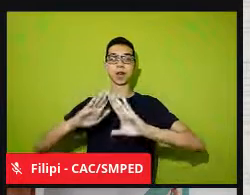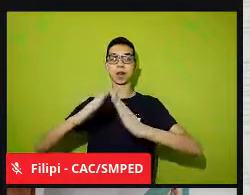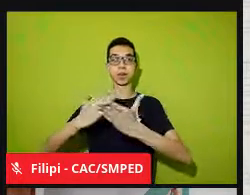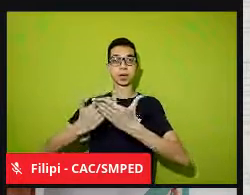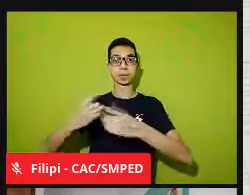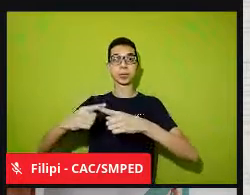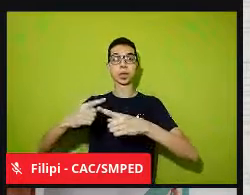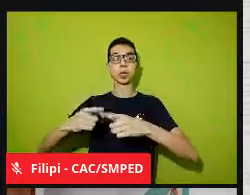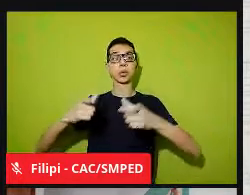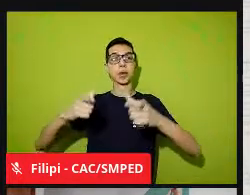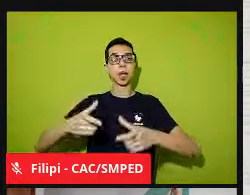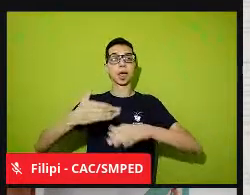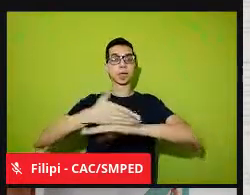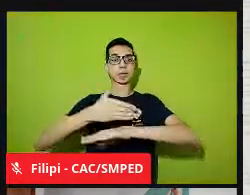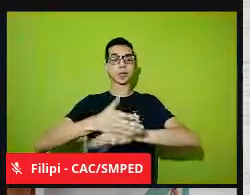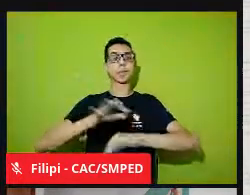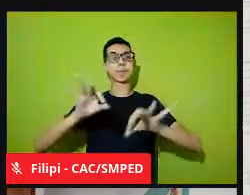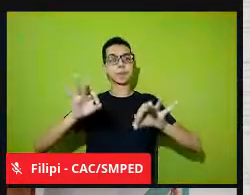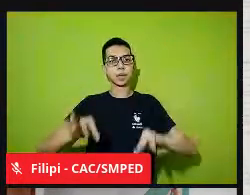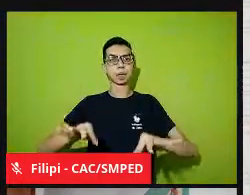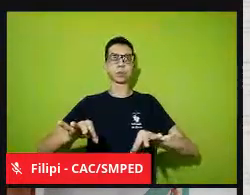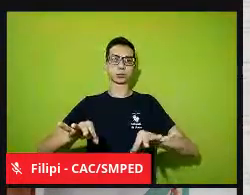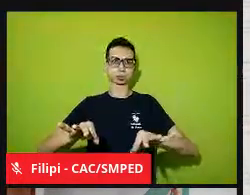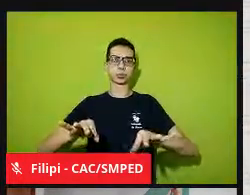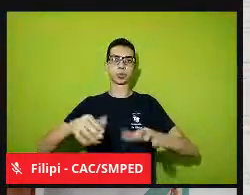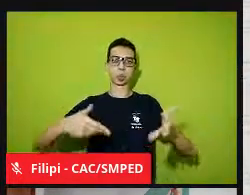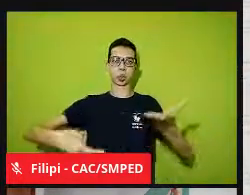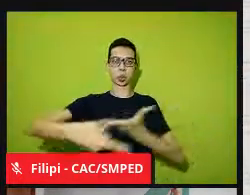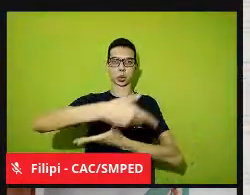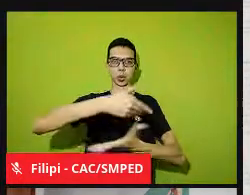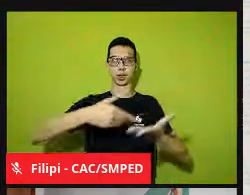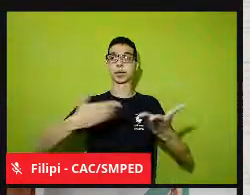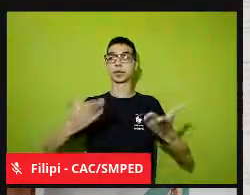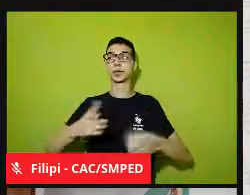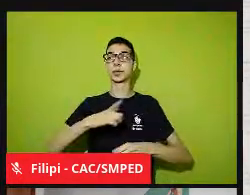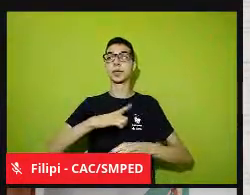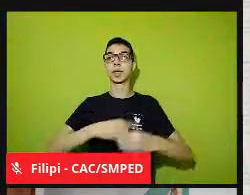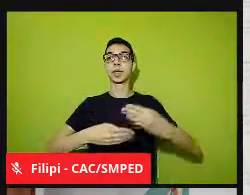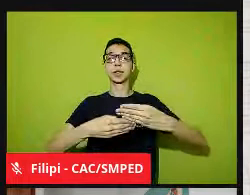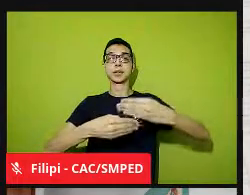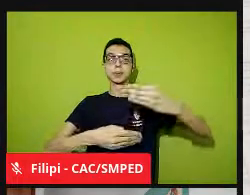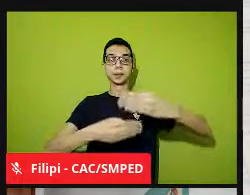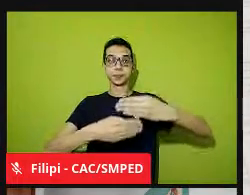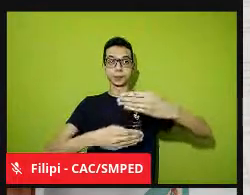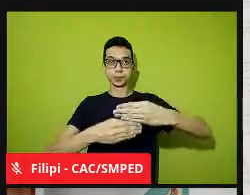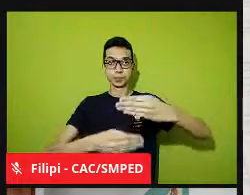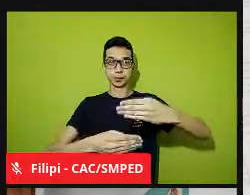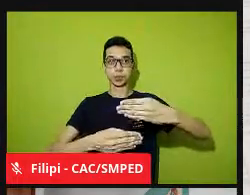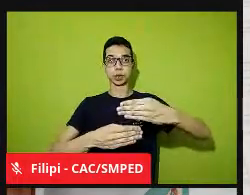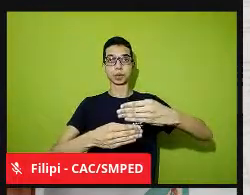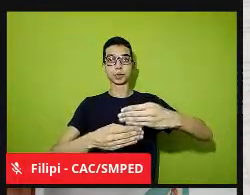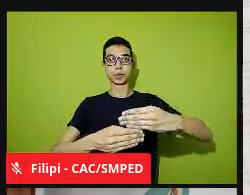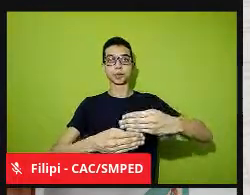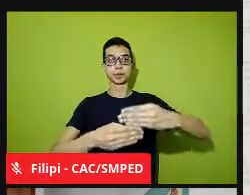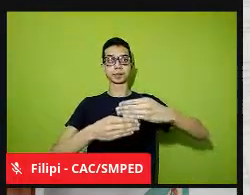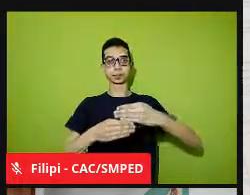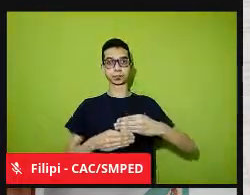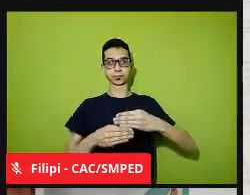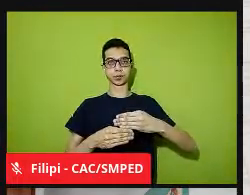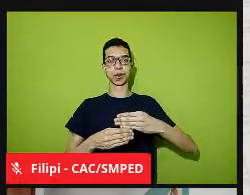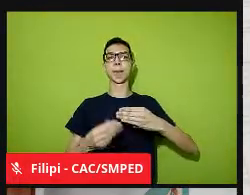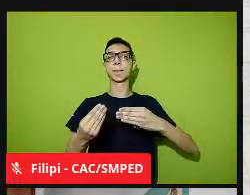gente recuar os muros da escola um pouco mais para dentro, usando esse recuo frontal do terreno das escolas para fazer uma